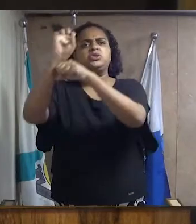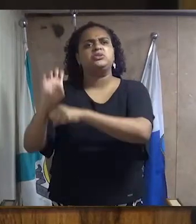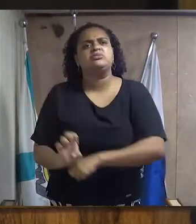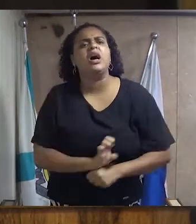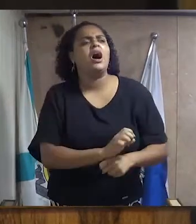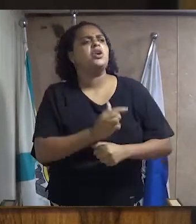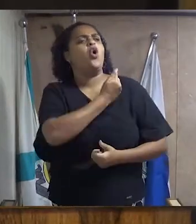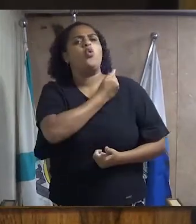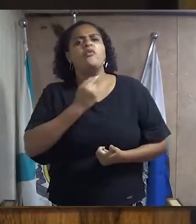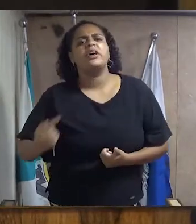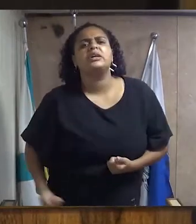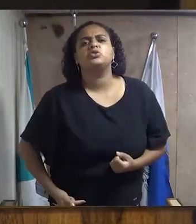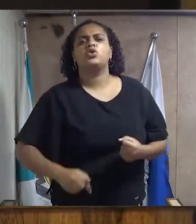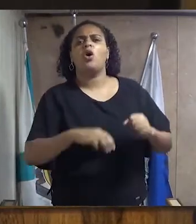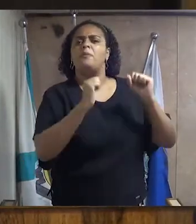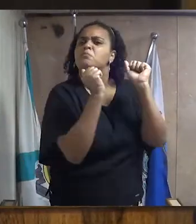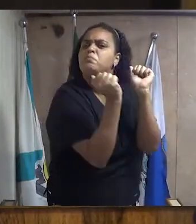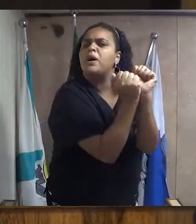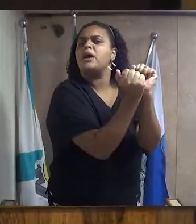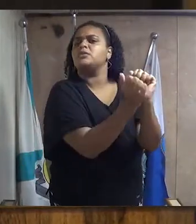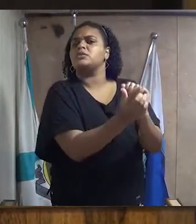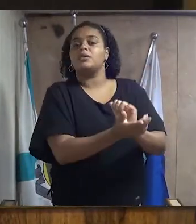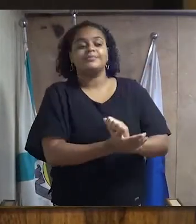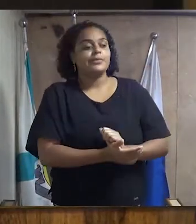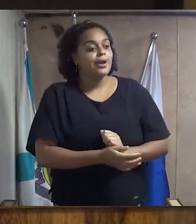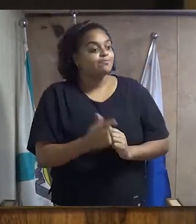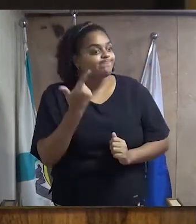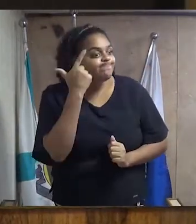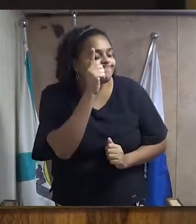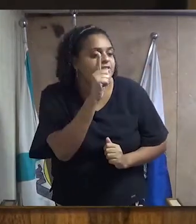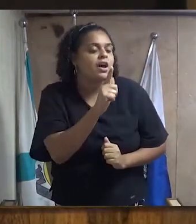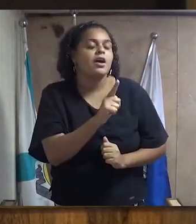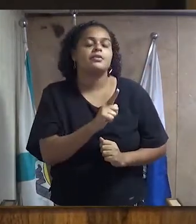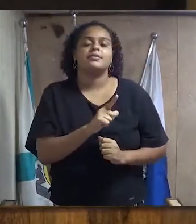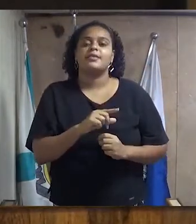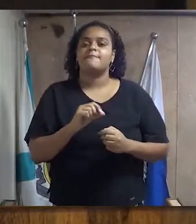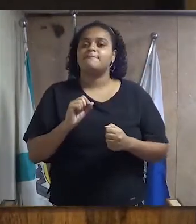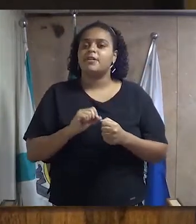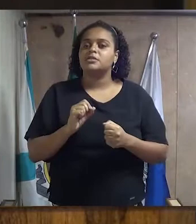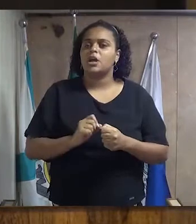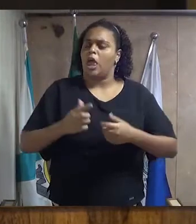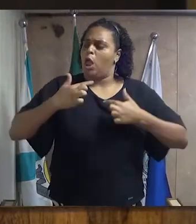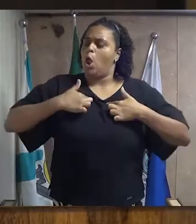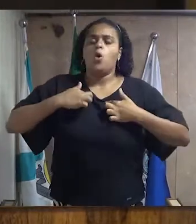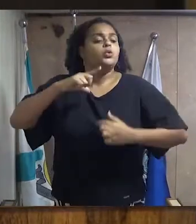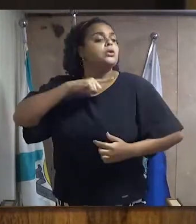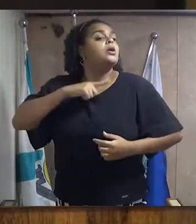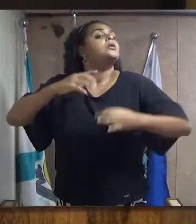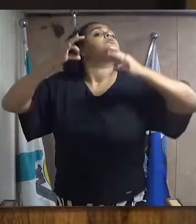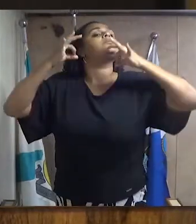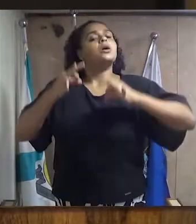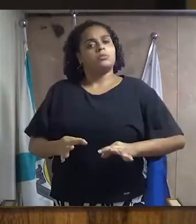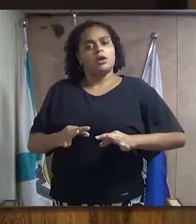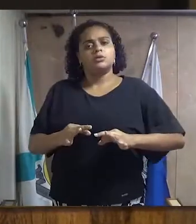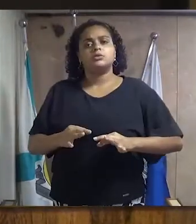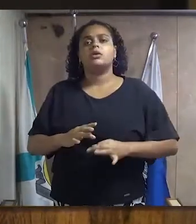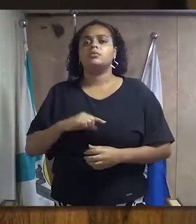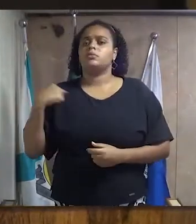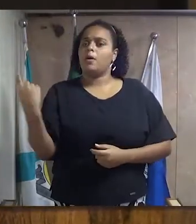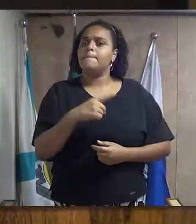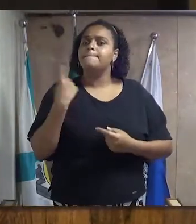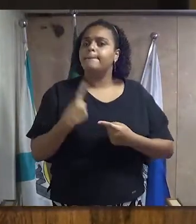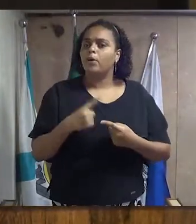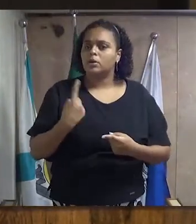governadores presos e consegue conduzir dessa maneira? Primeiro, eu tenho a certeza que a condução dele é